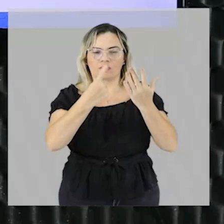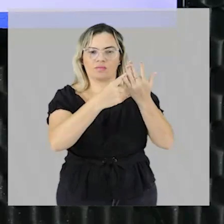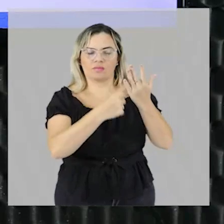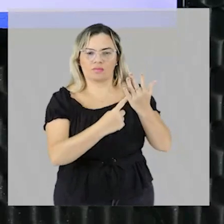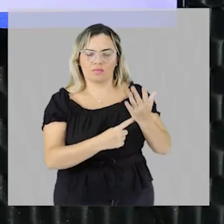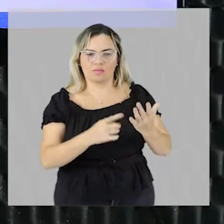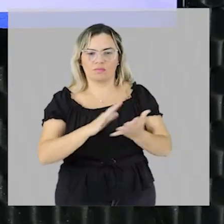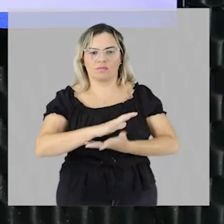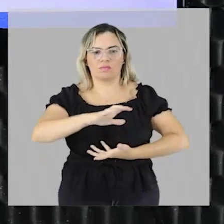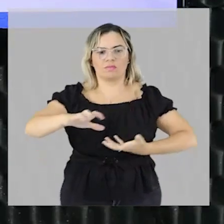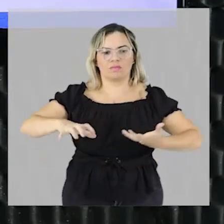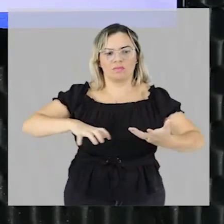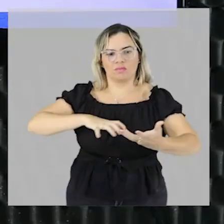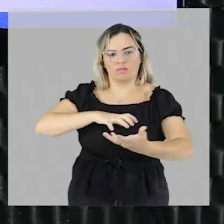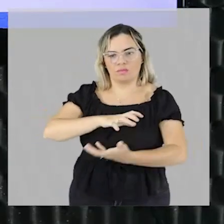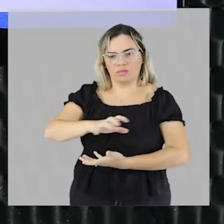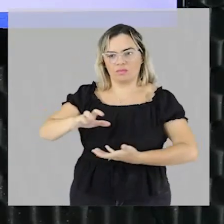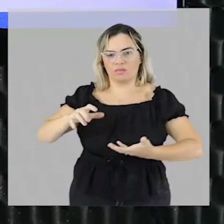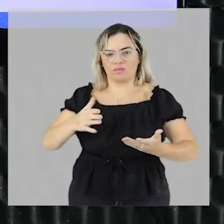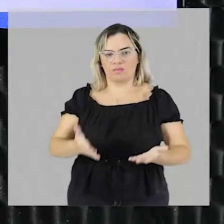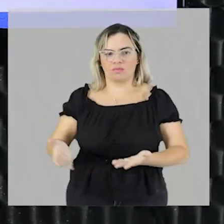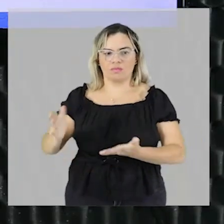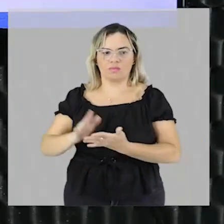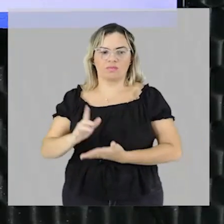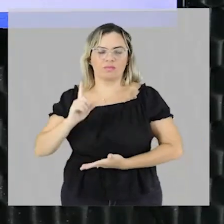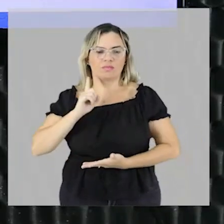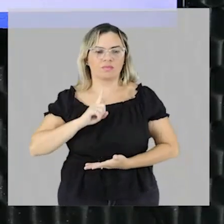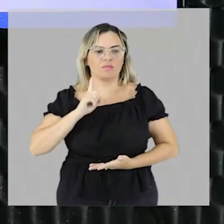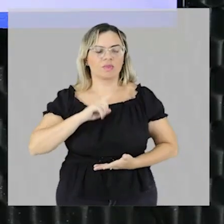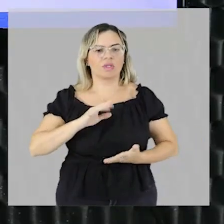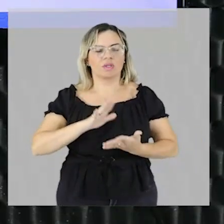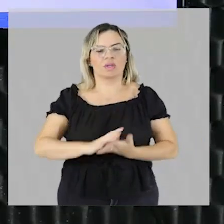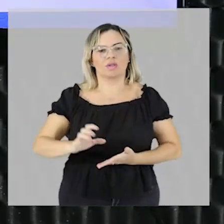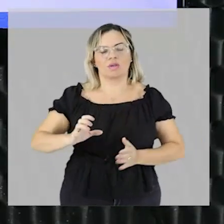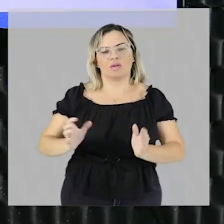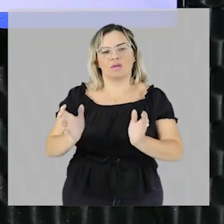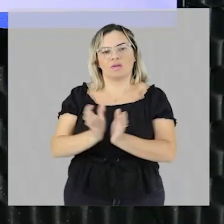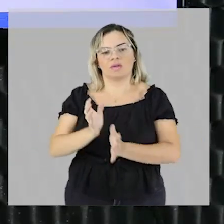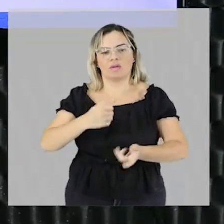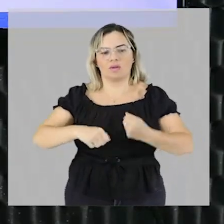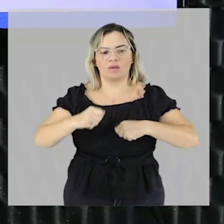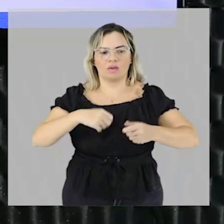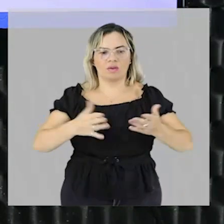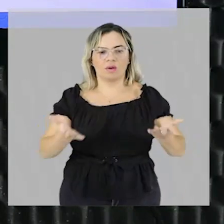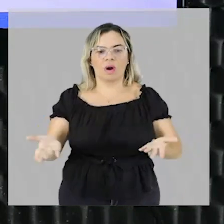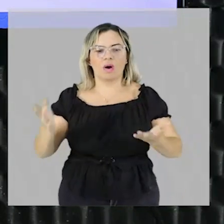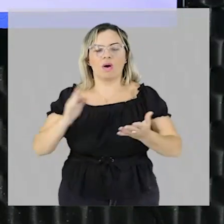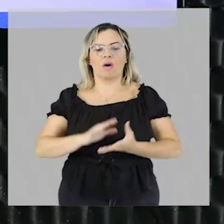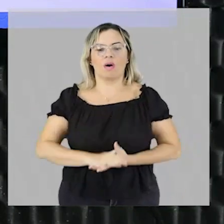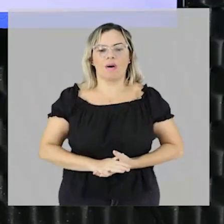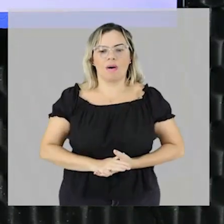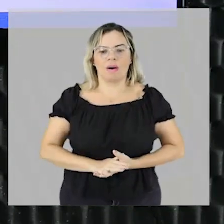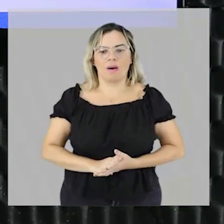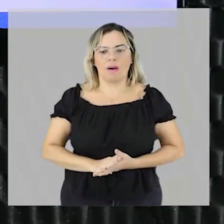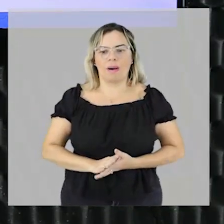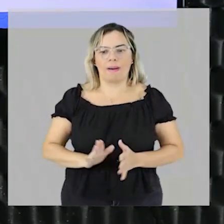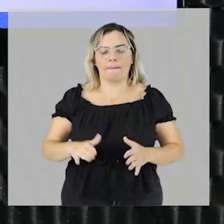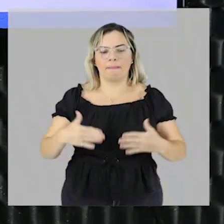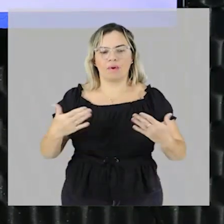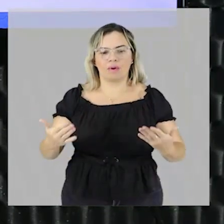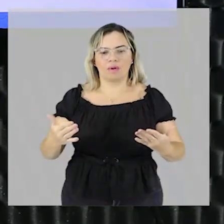que é uma elite intelectual e econômica da região. Mas o que se ofereceu a